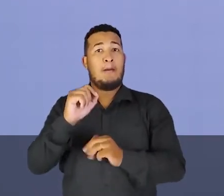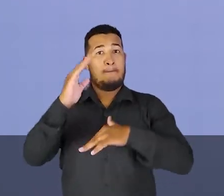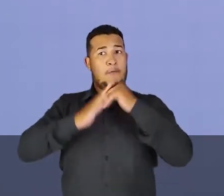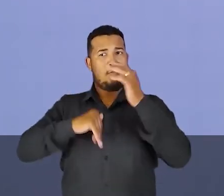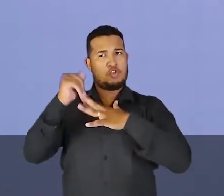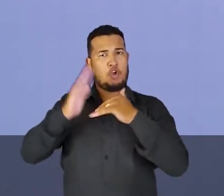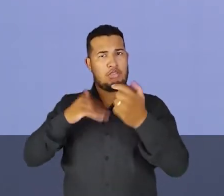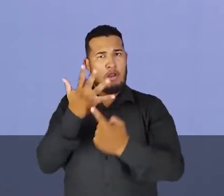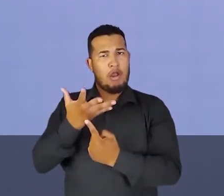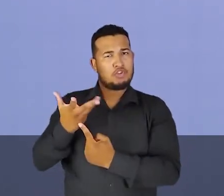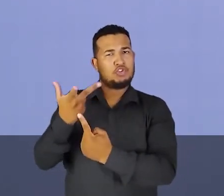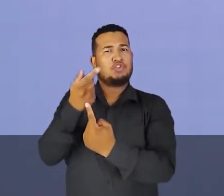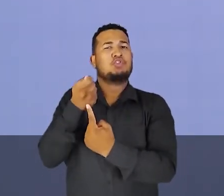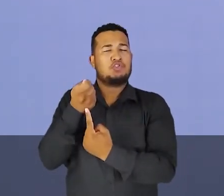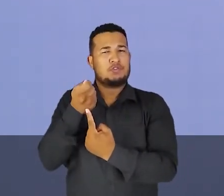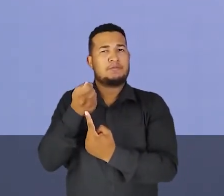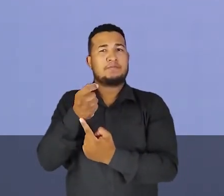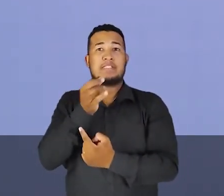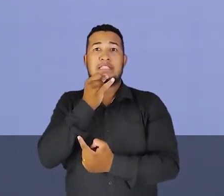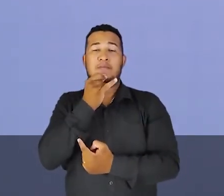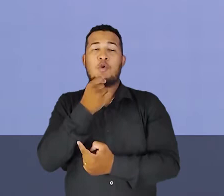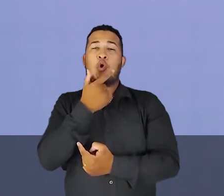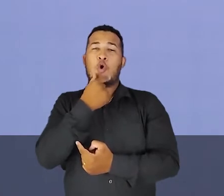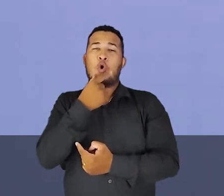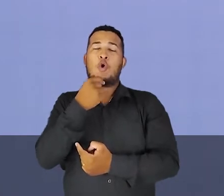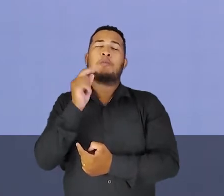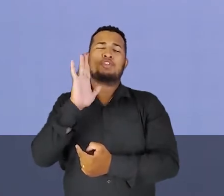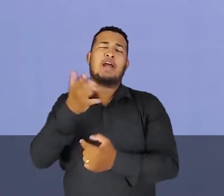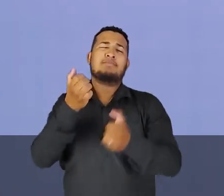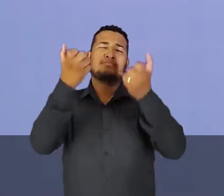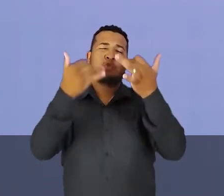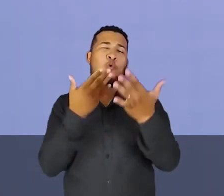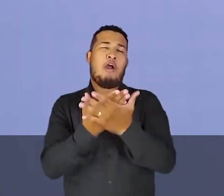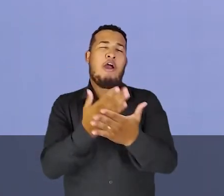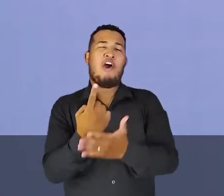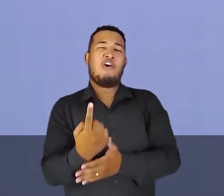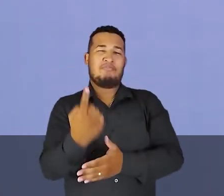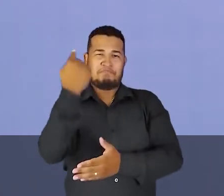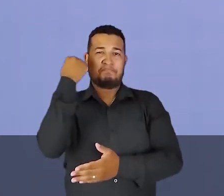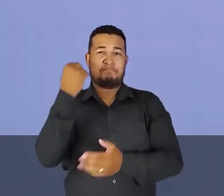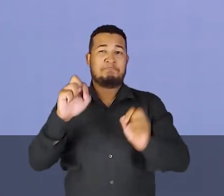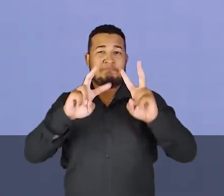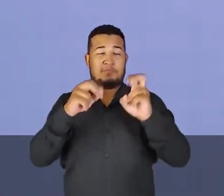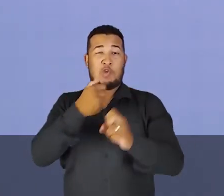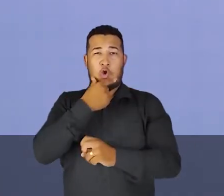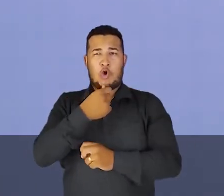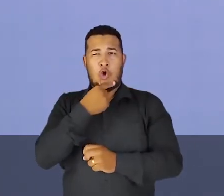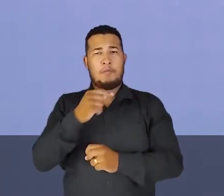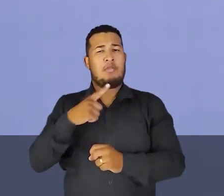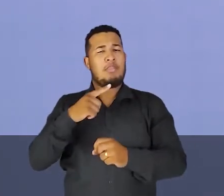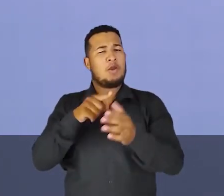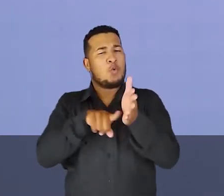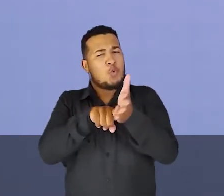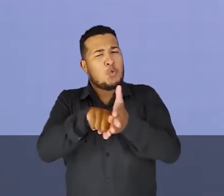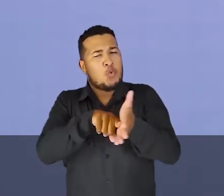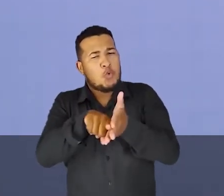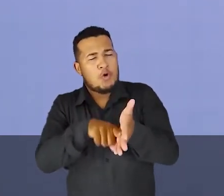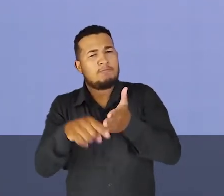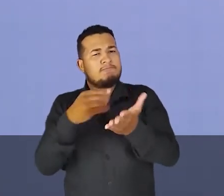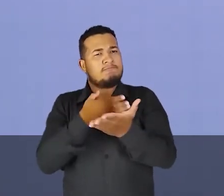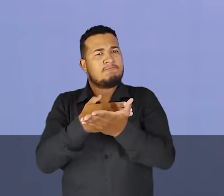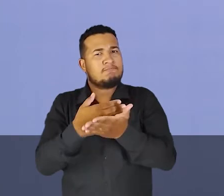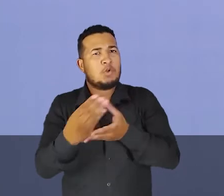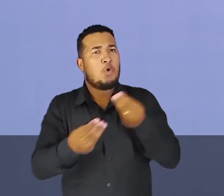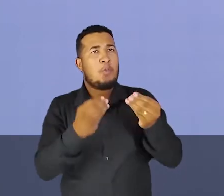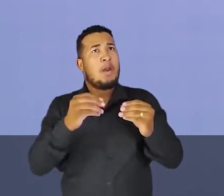artistas como o Luigi Russolo, já falamos disso em outra aula, né, que ele passa a pesquisar as sonoridades